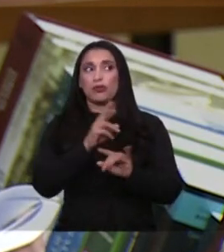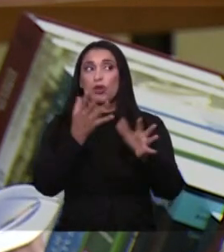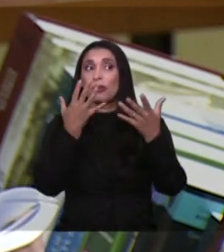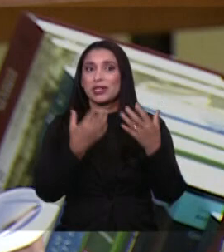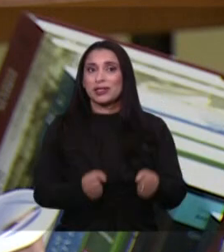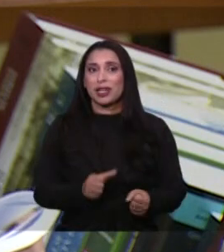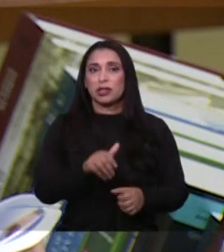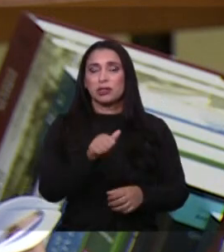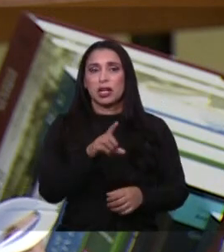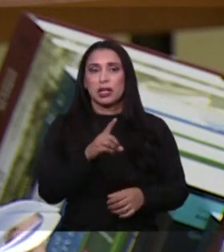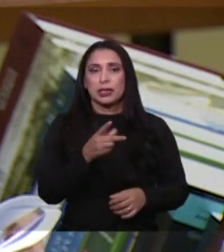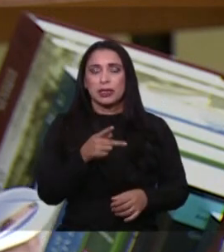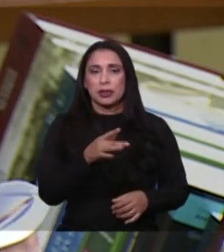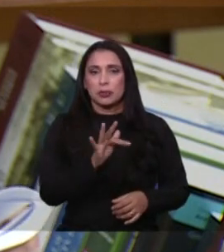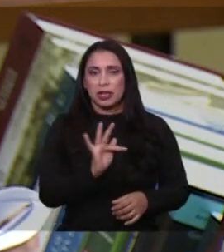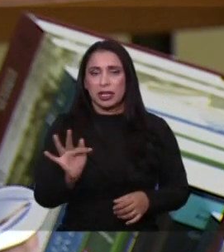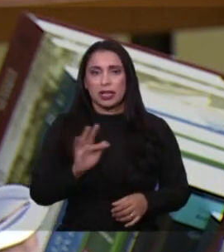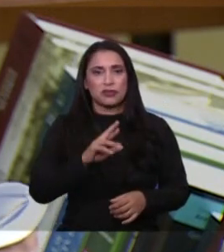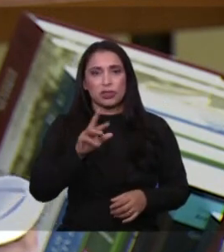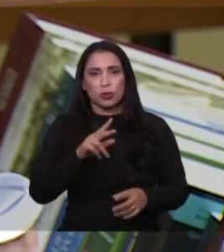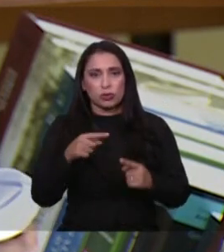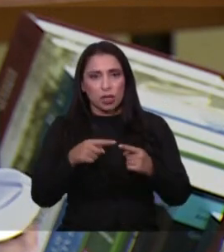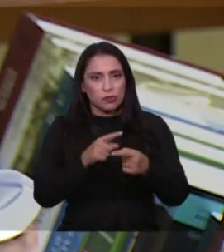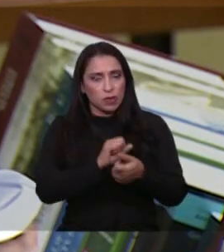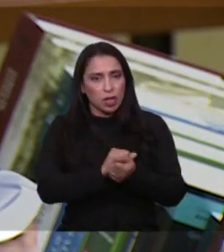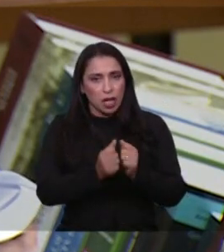dizer, na DPF não houve modulação.